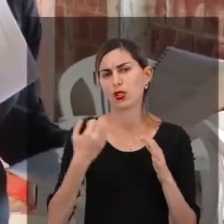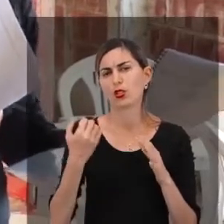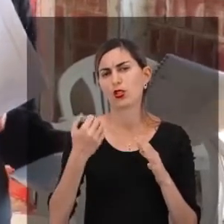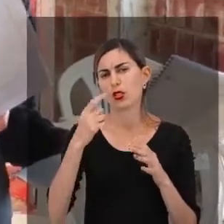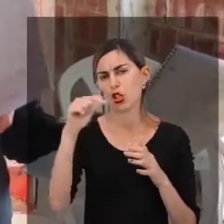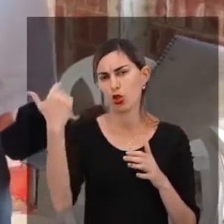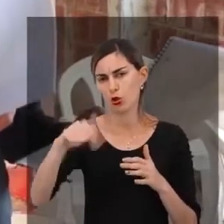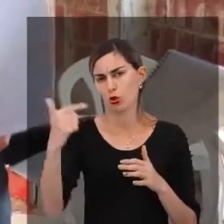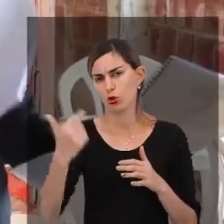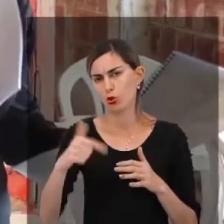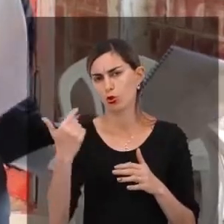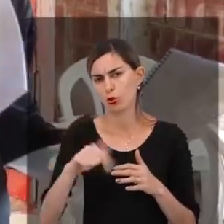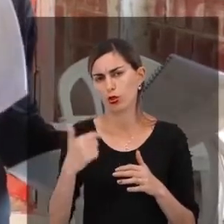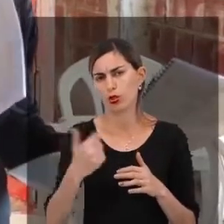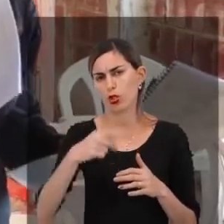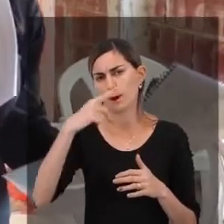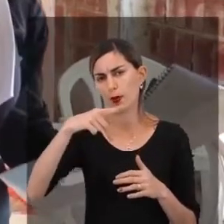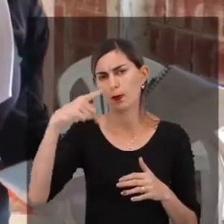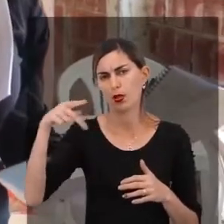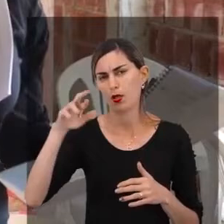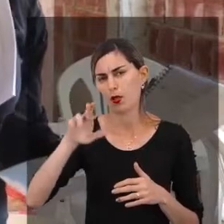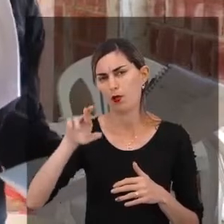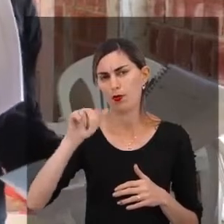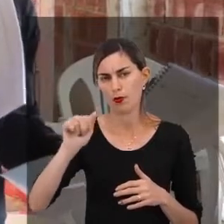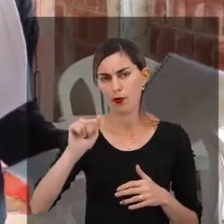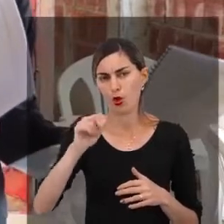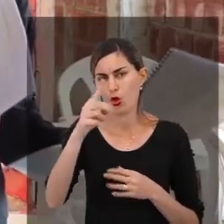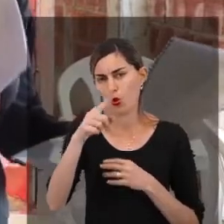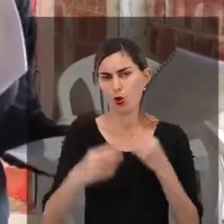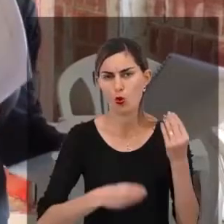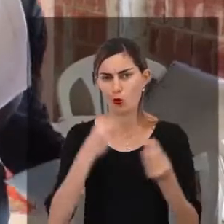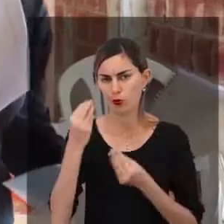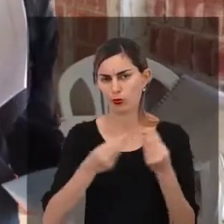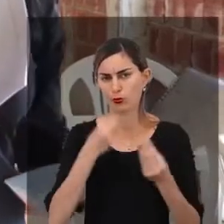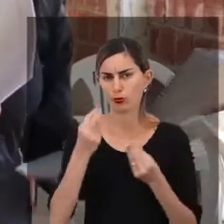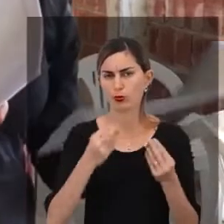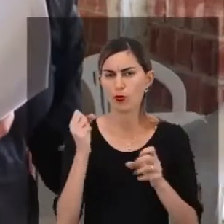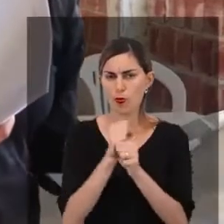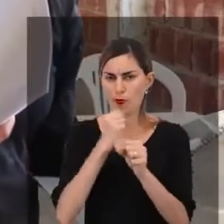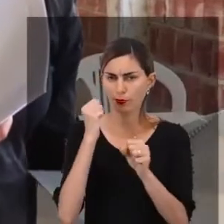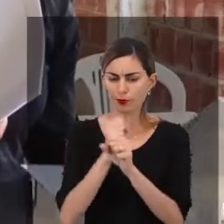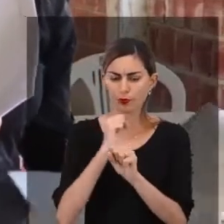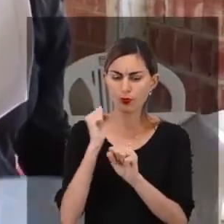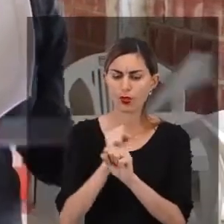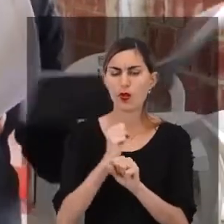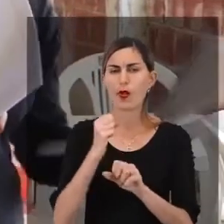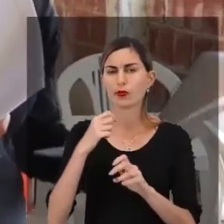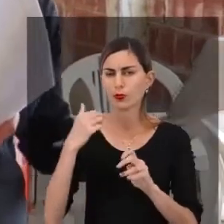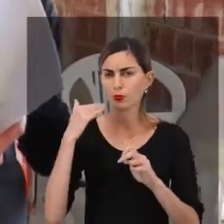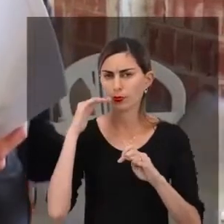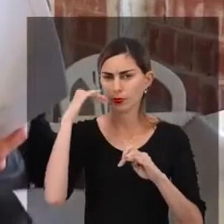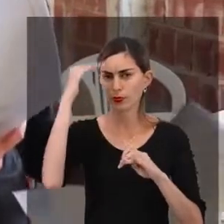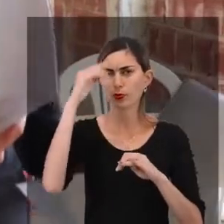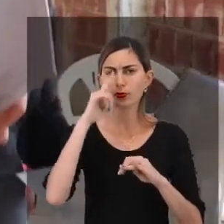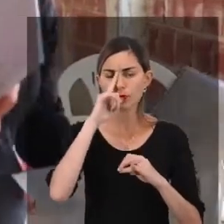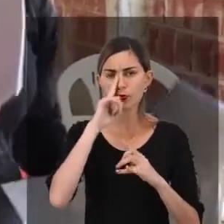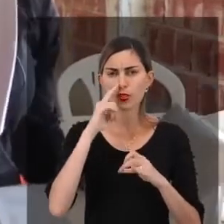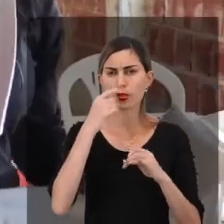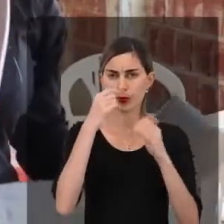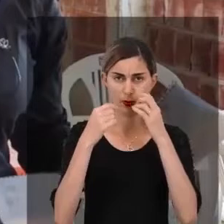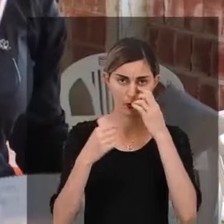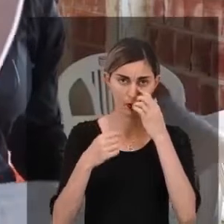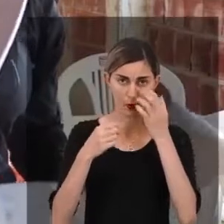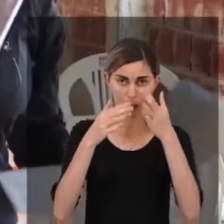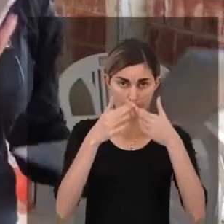grau de risco 1 a não ter mais o PPRA. Mas como a gente está em construção, que o grau de risco é elevado, a